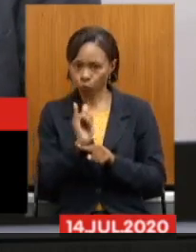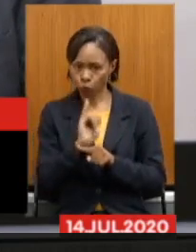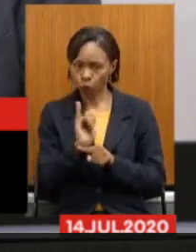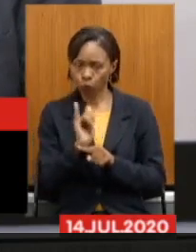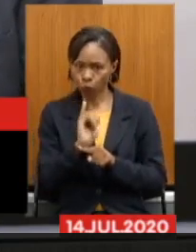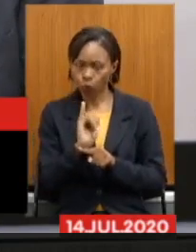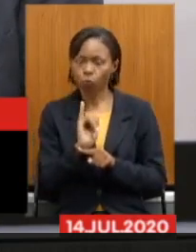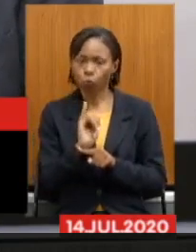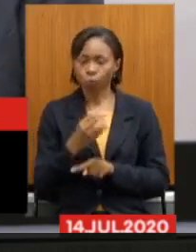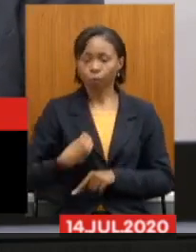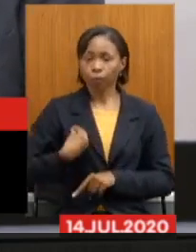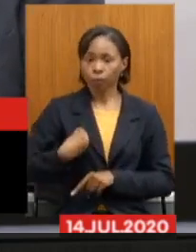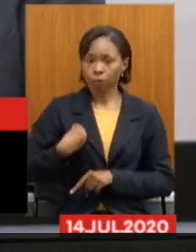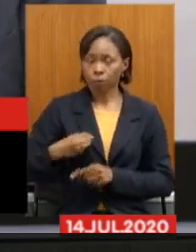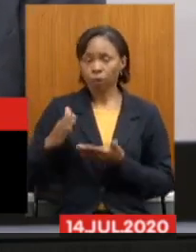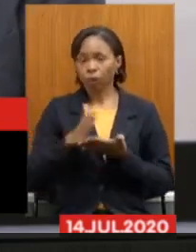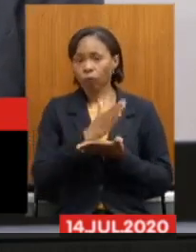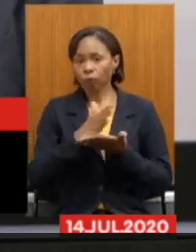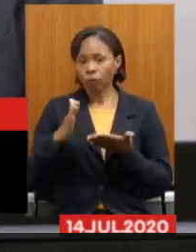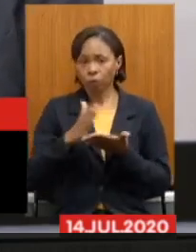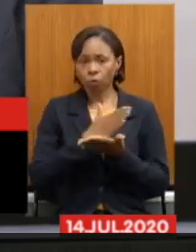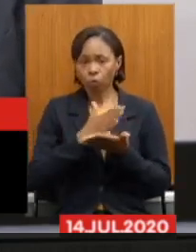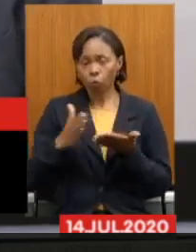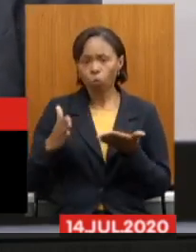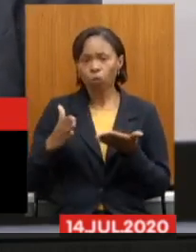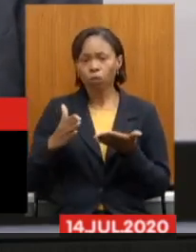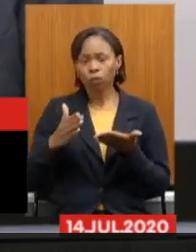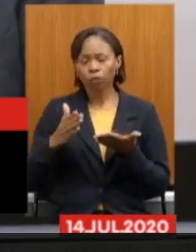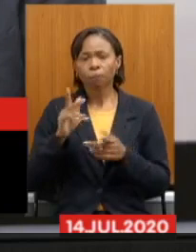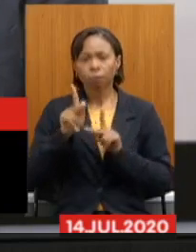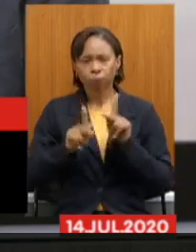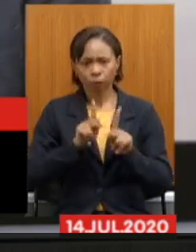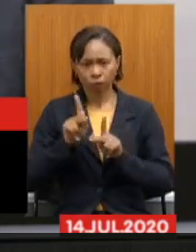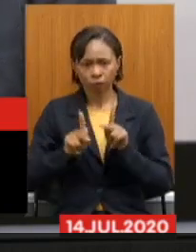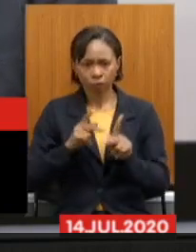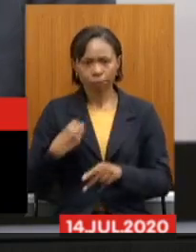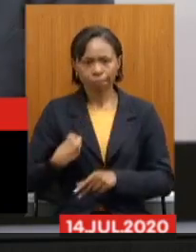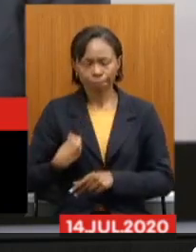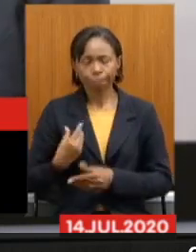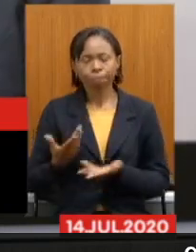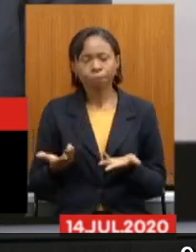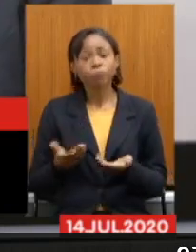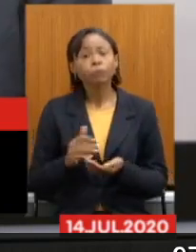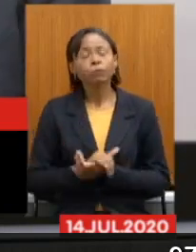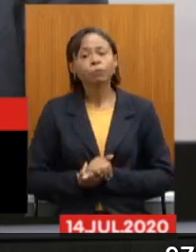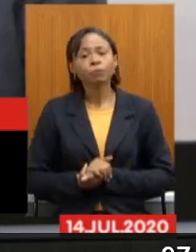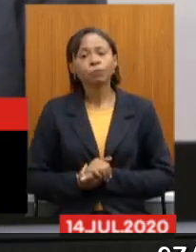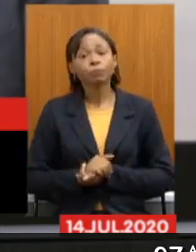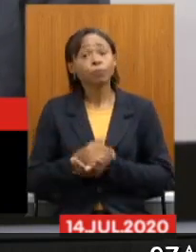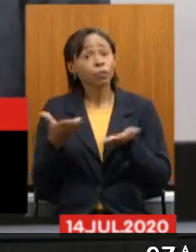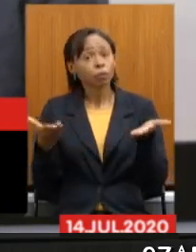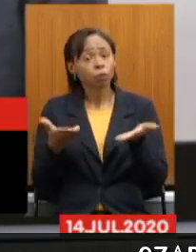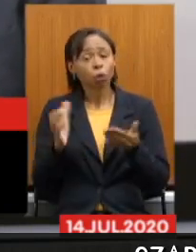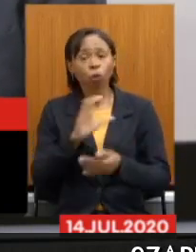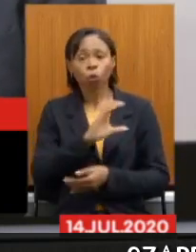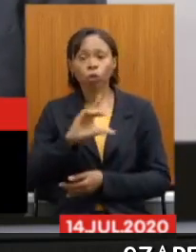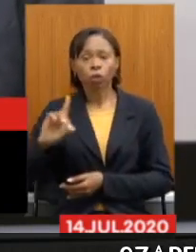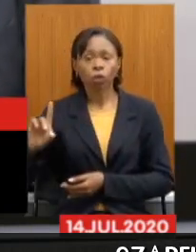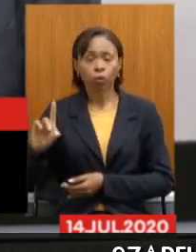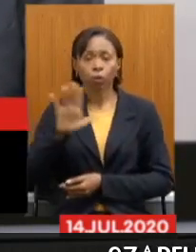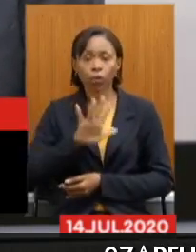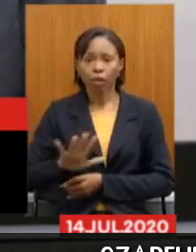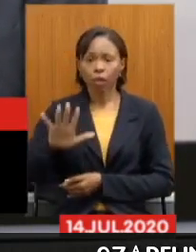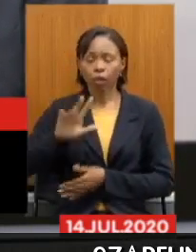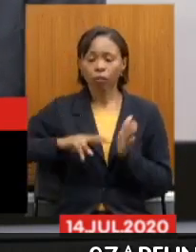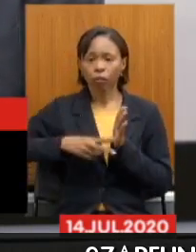YouTube a participação aí de algumas centenas de pessoas. Com a palavra agora o coordenador-geral do